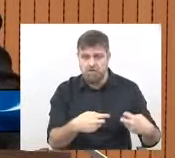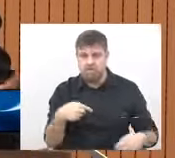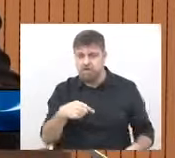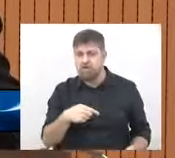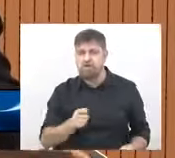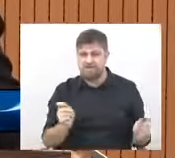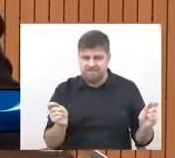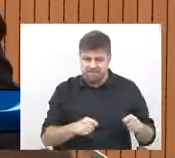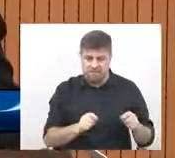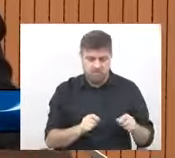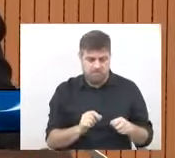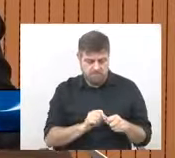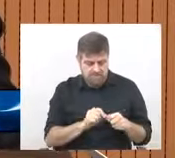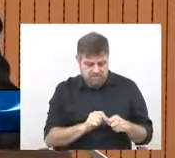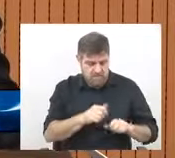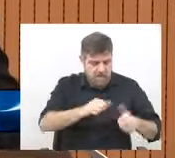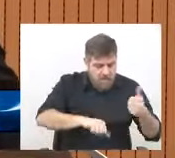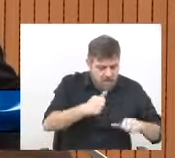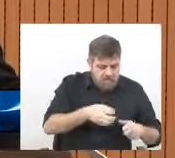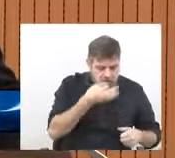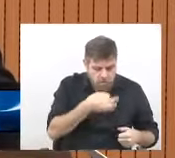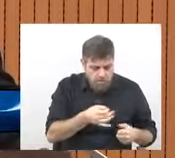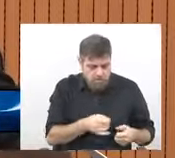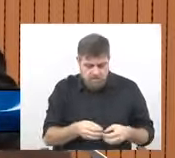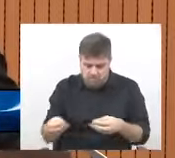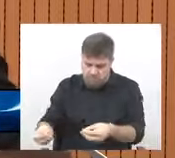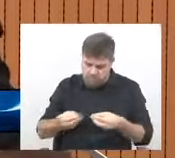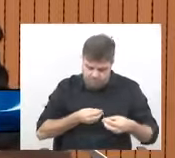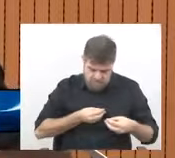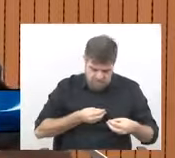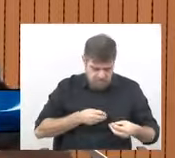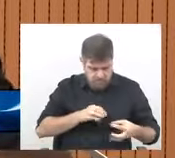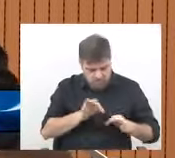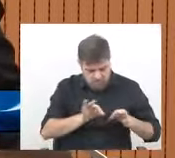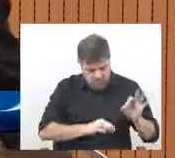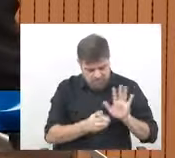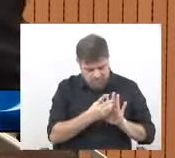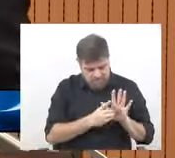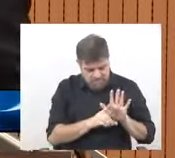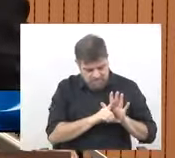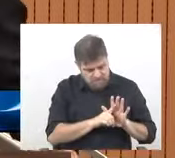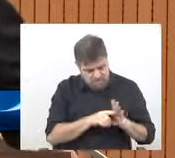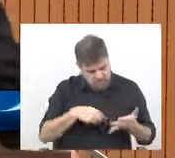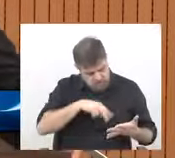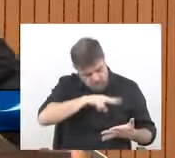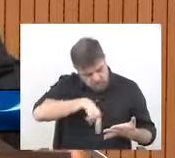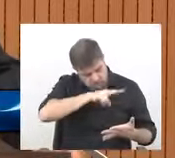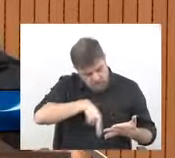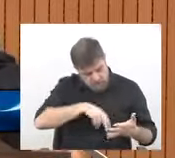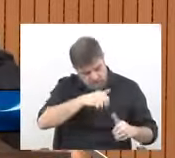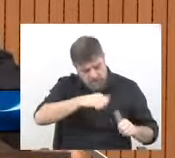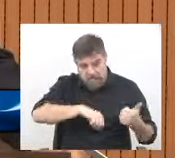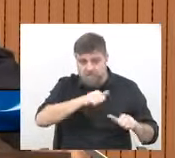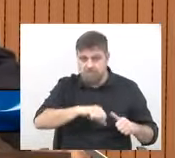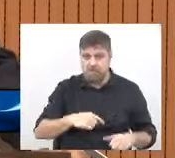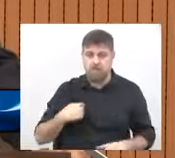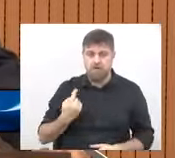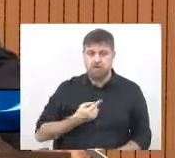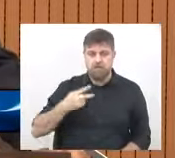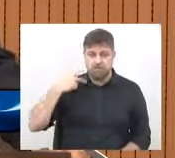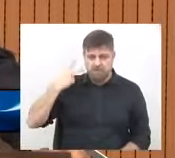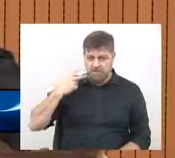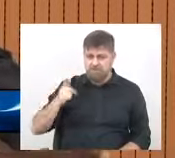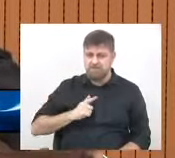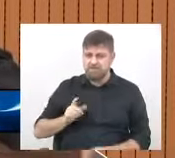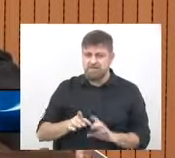em dias com todos os pareceres solicitados a nós. Eu sempre disse que o vereador tem a liberdade